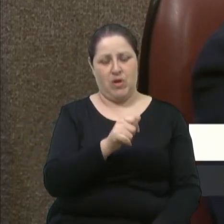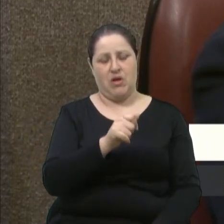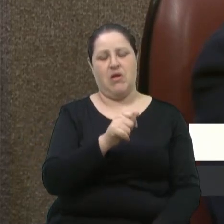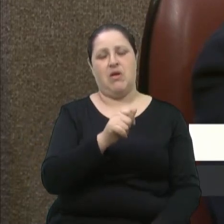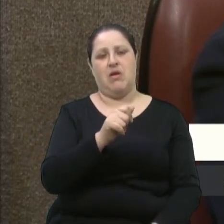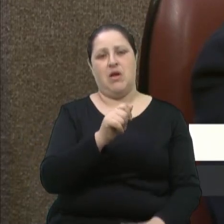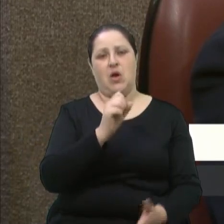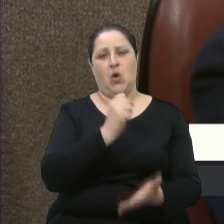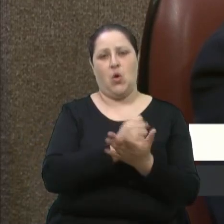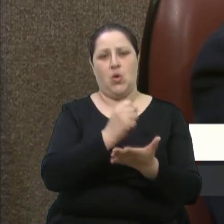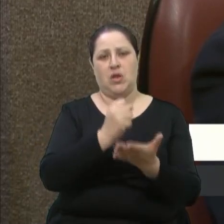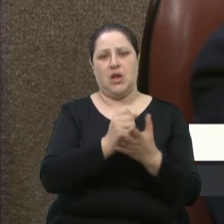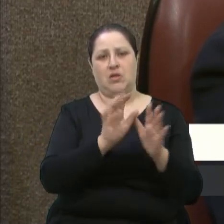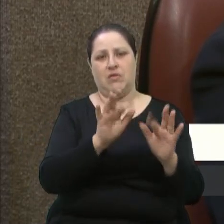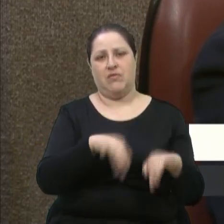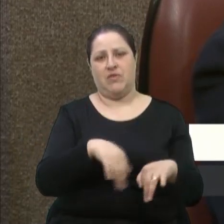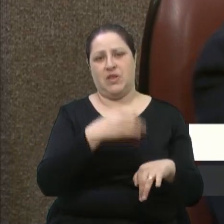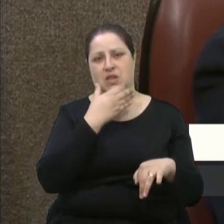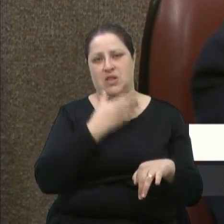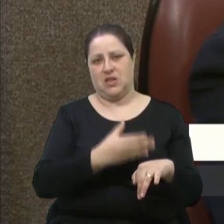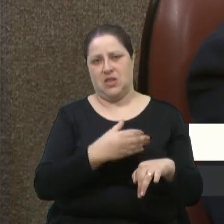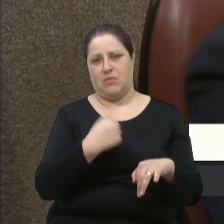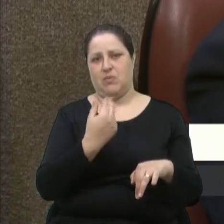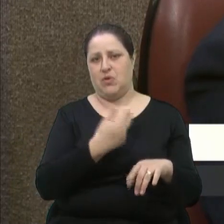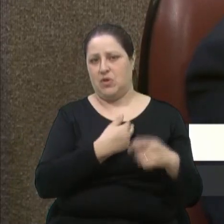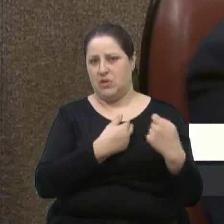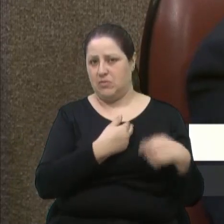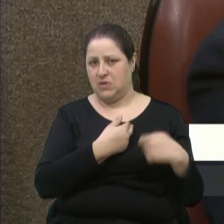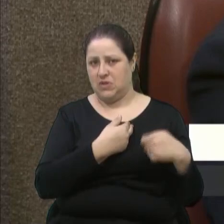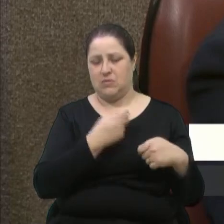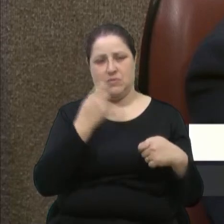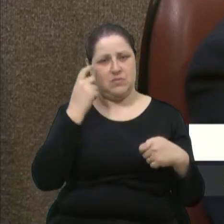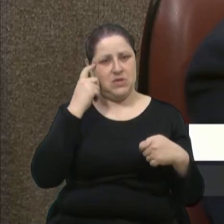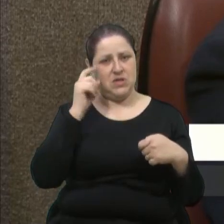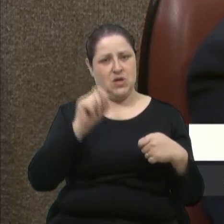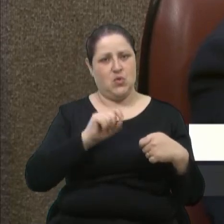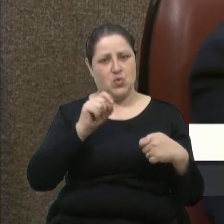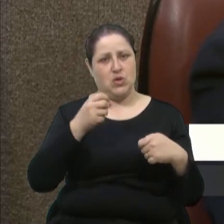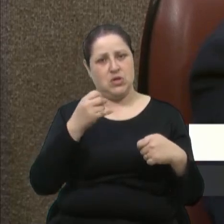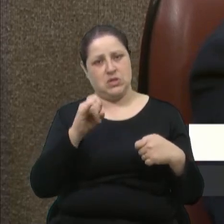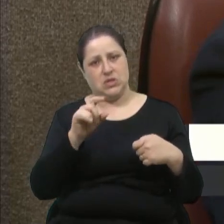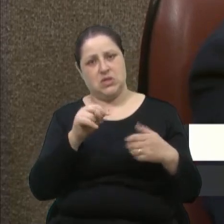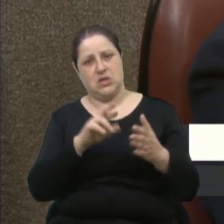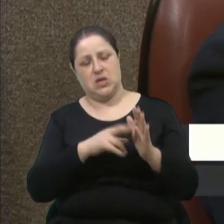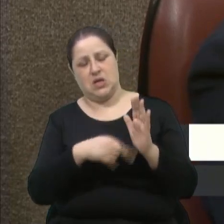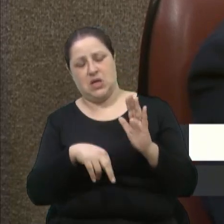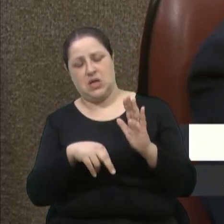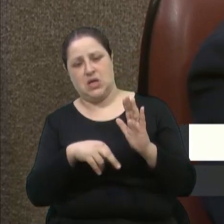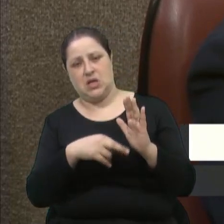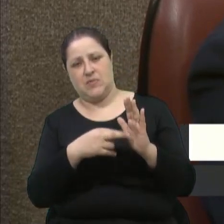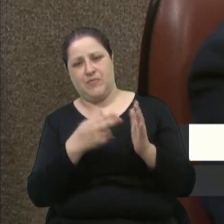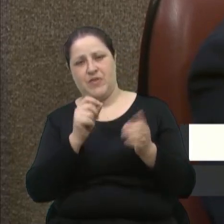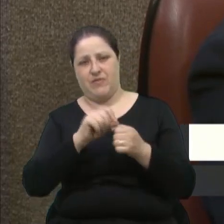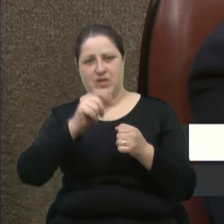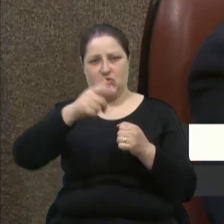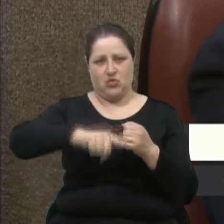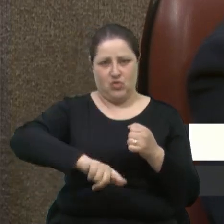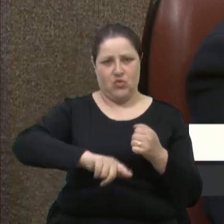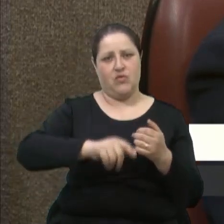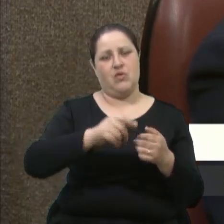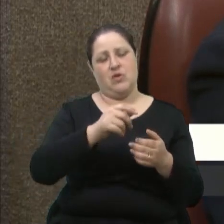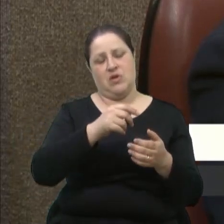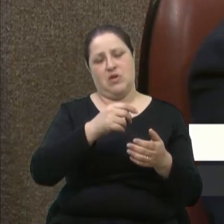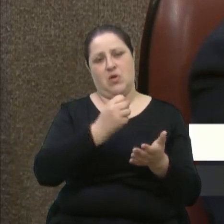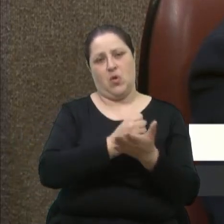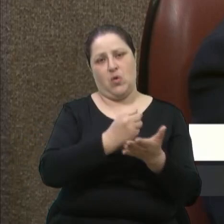dezembro. Então, nós temos que pensar se vai ser renovado o contrato da UPA Central ou não,